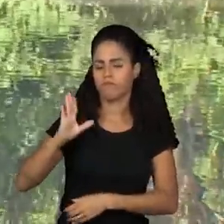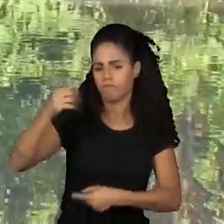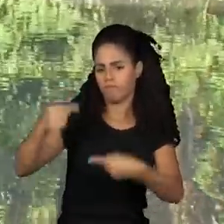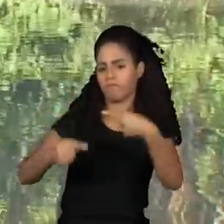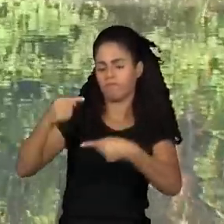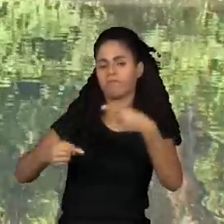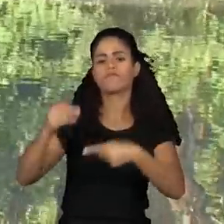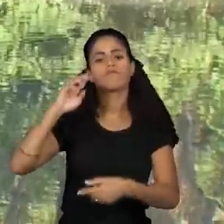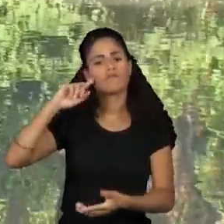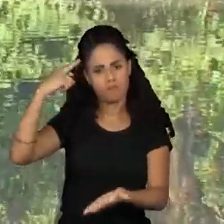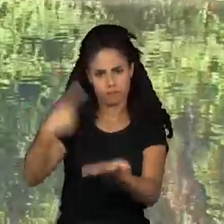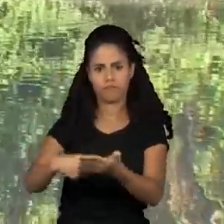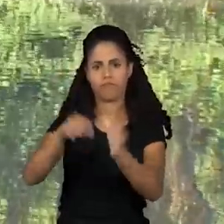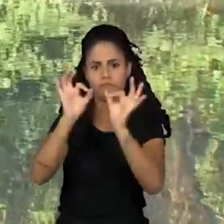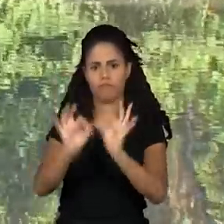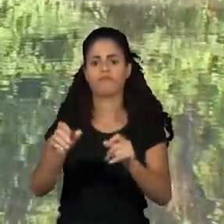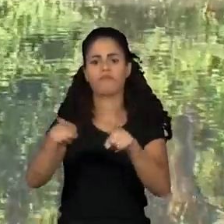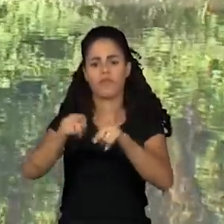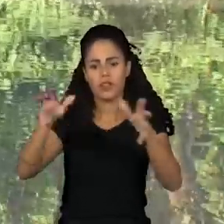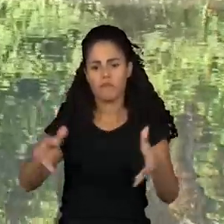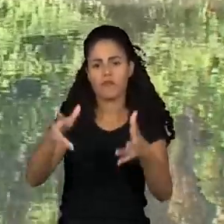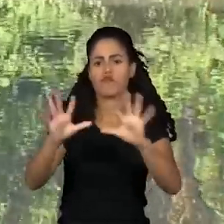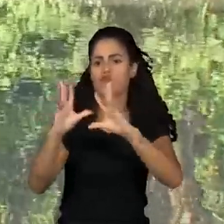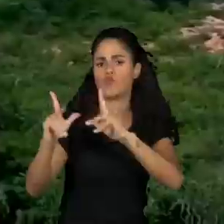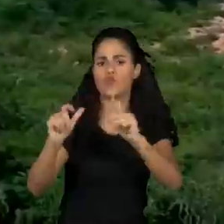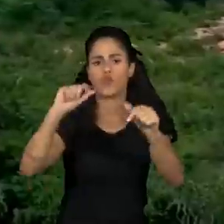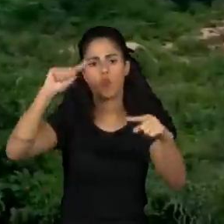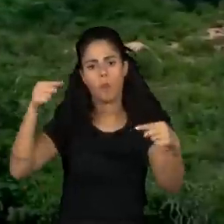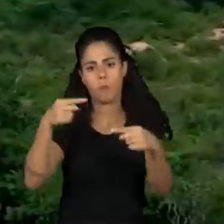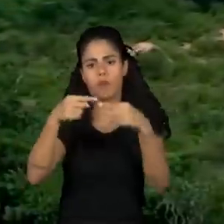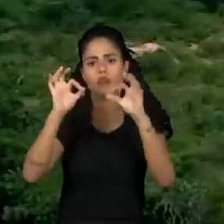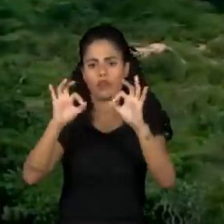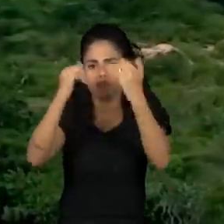estão comprometidos com as causas ambientais.